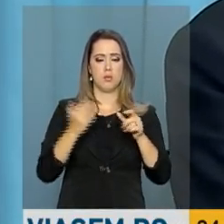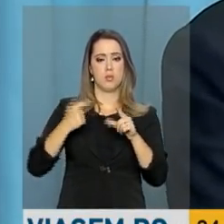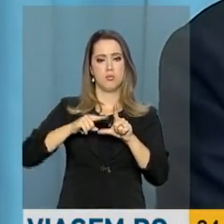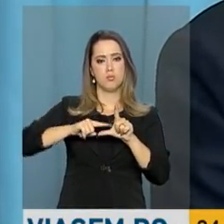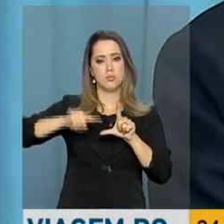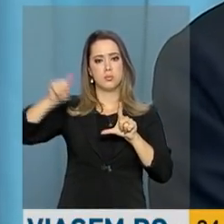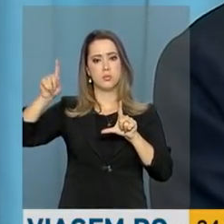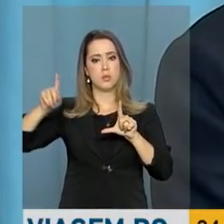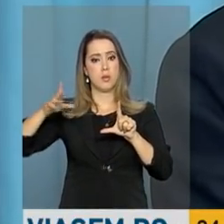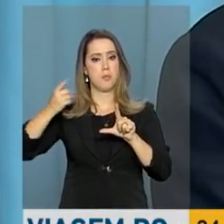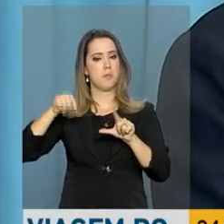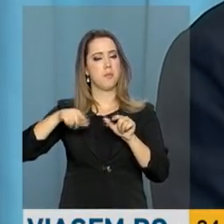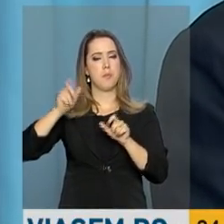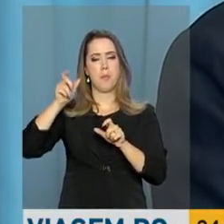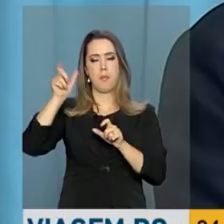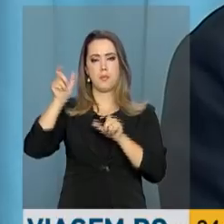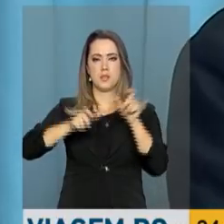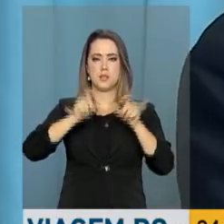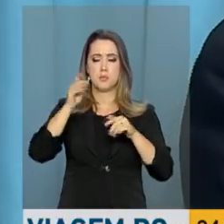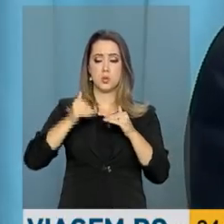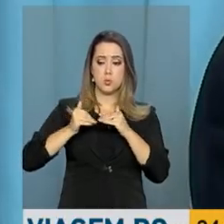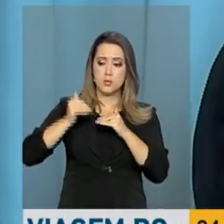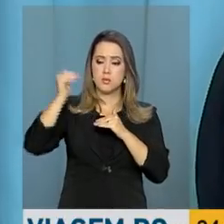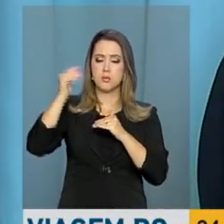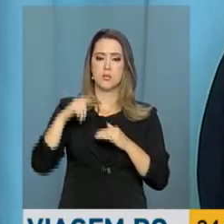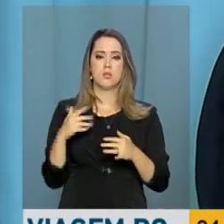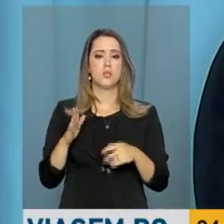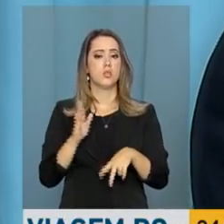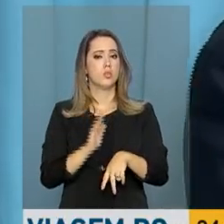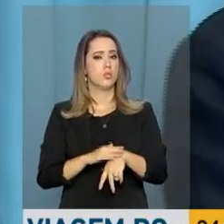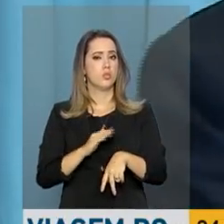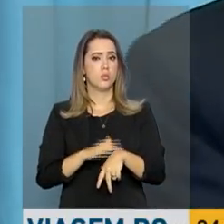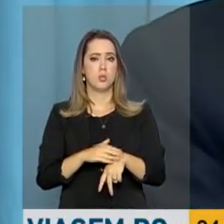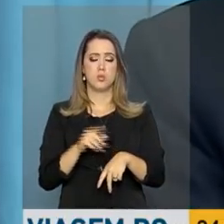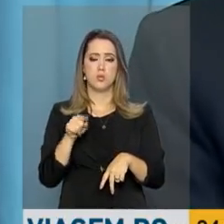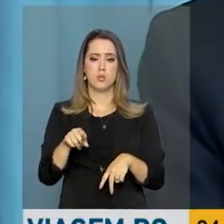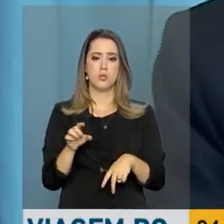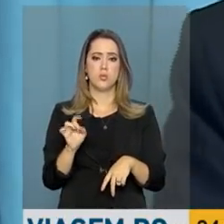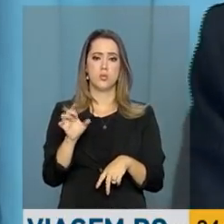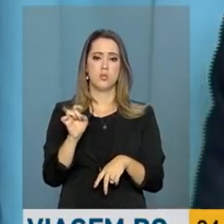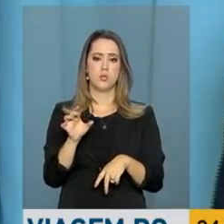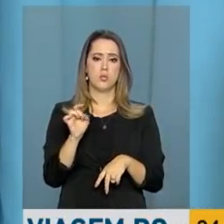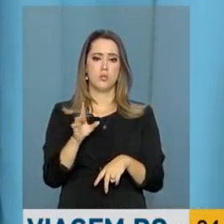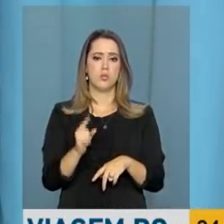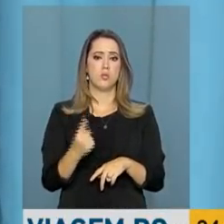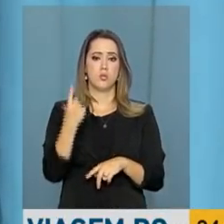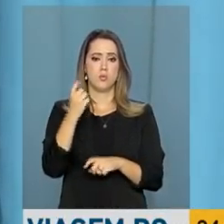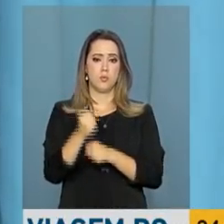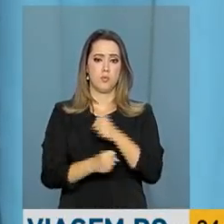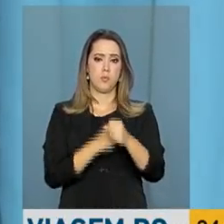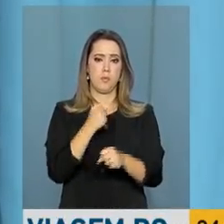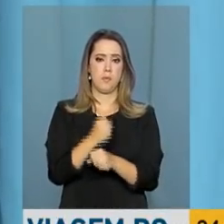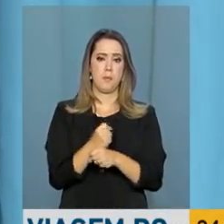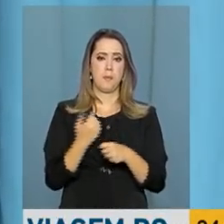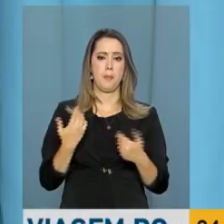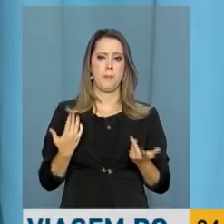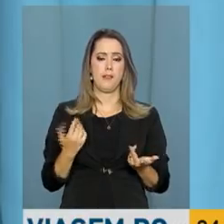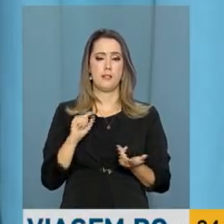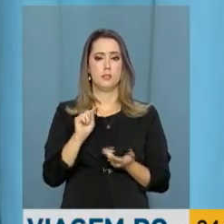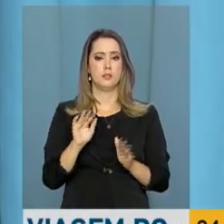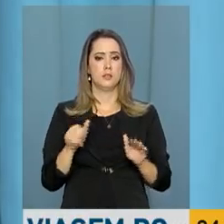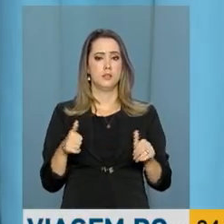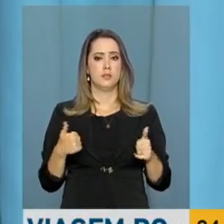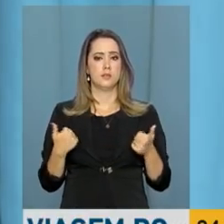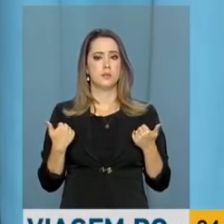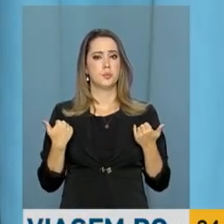cresceu enormemente nesse período, num período apenas de um ano, não é? E por